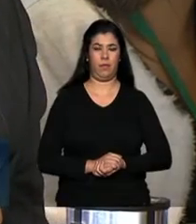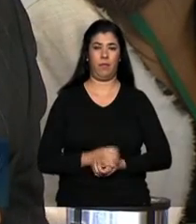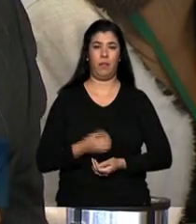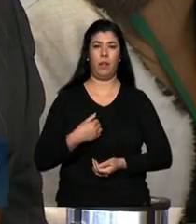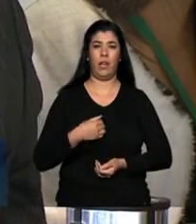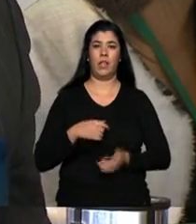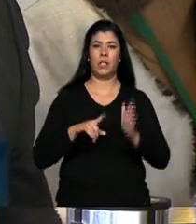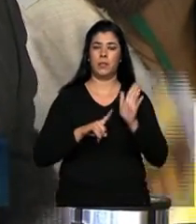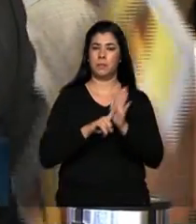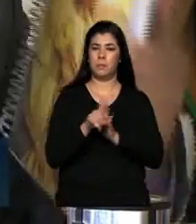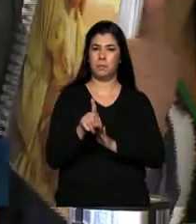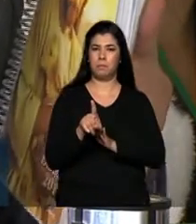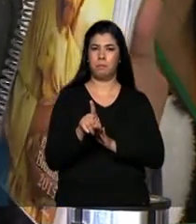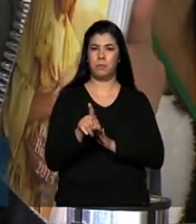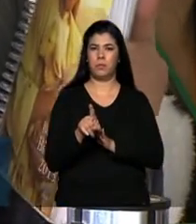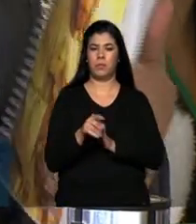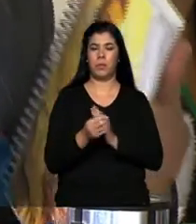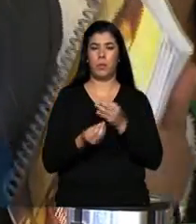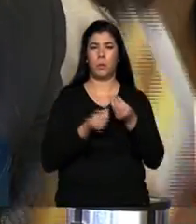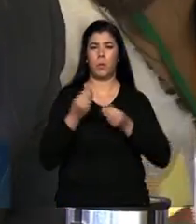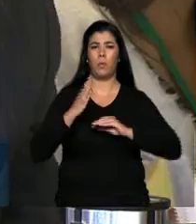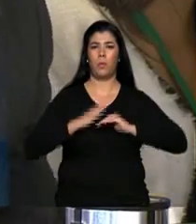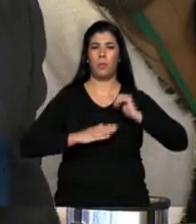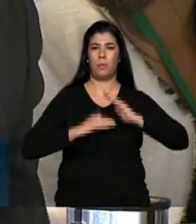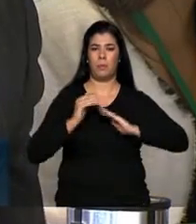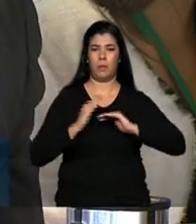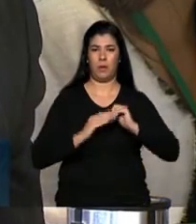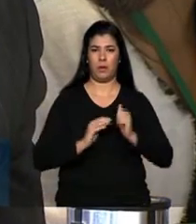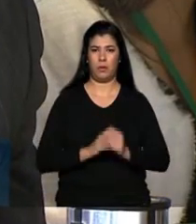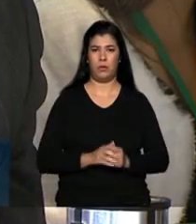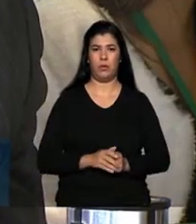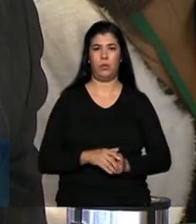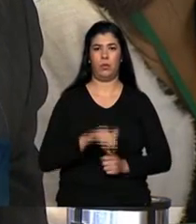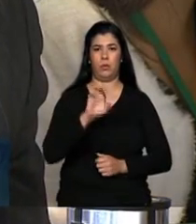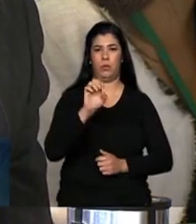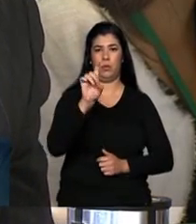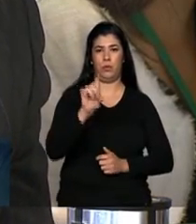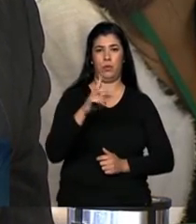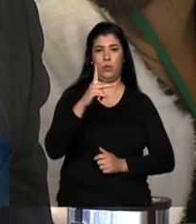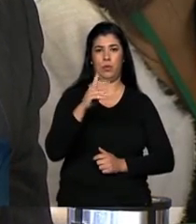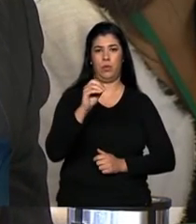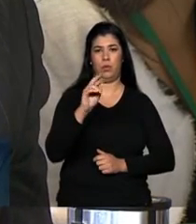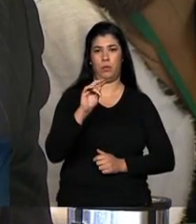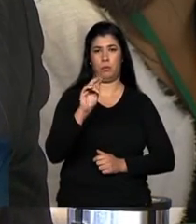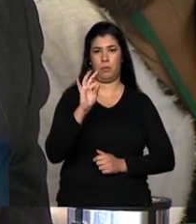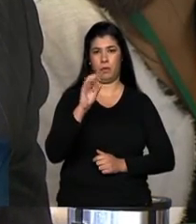de exportação, o que nós empreendedores podemos